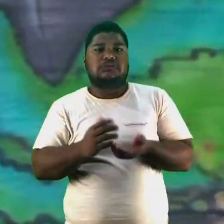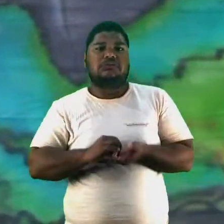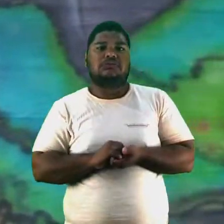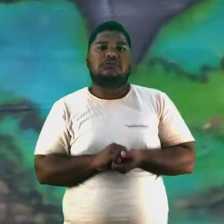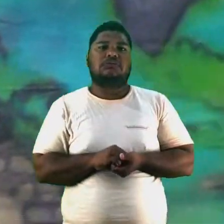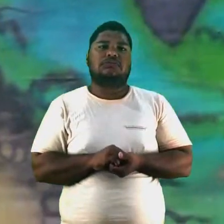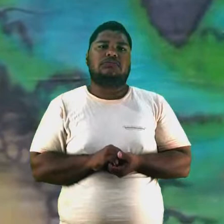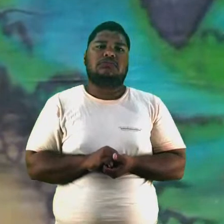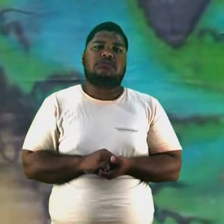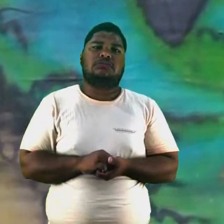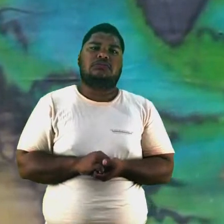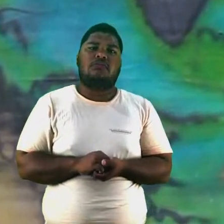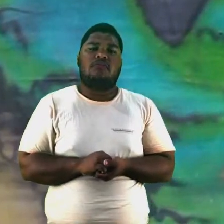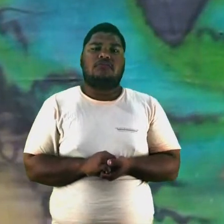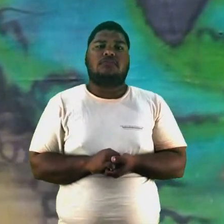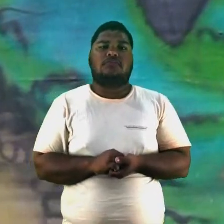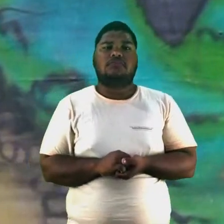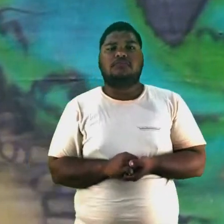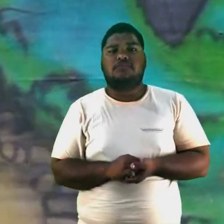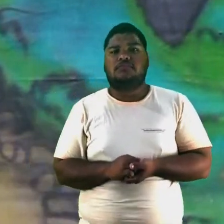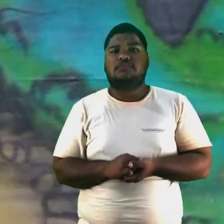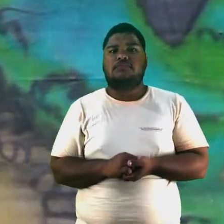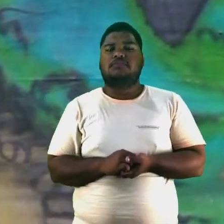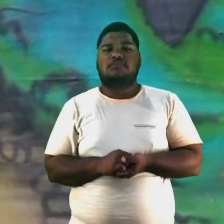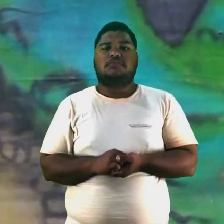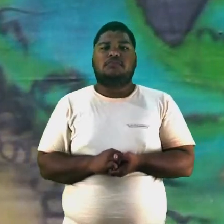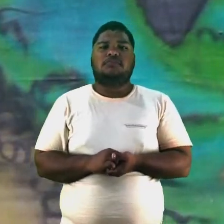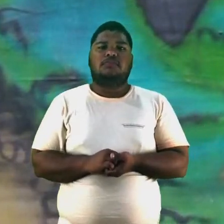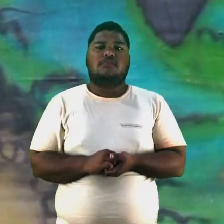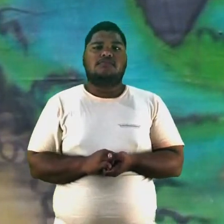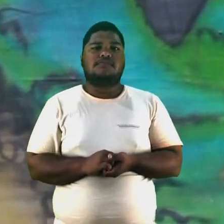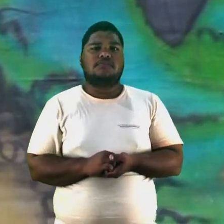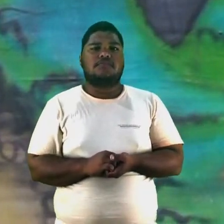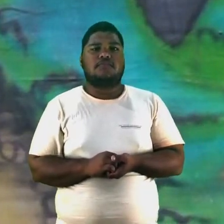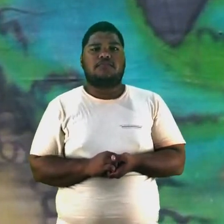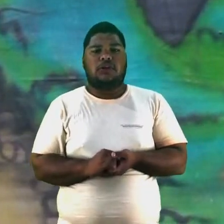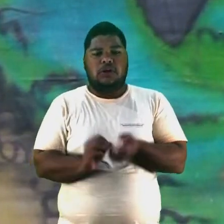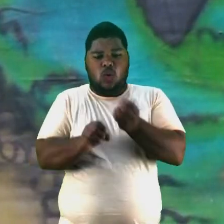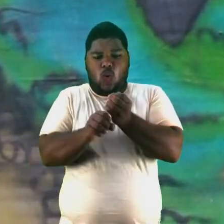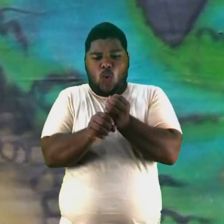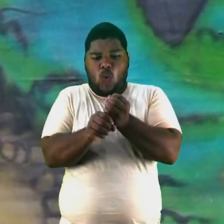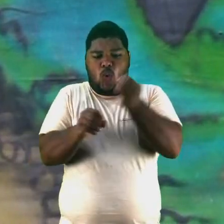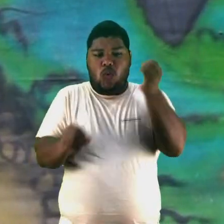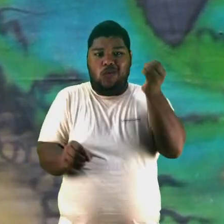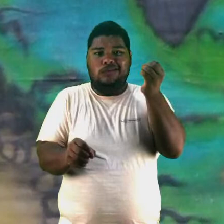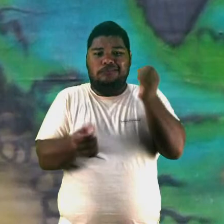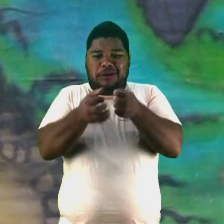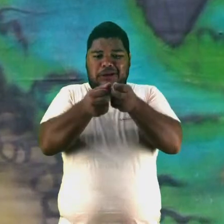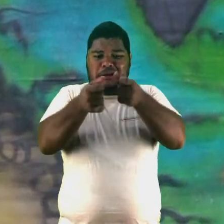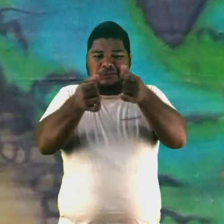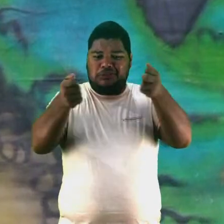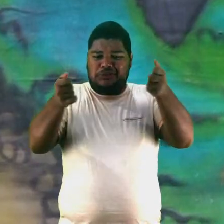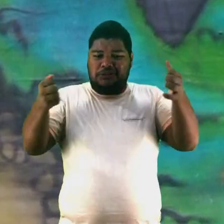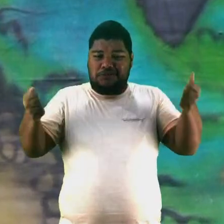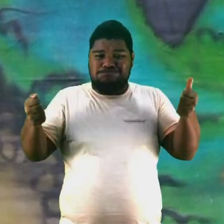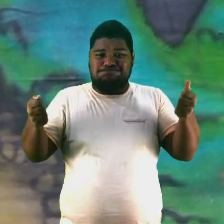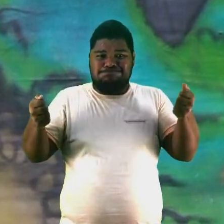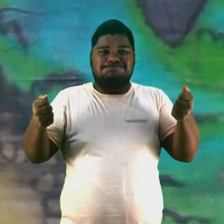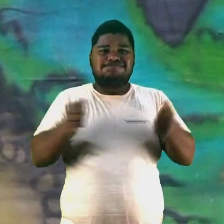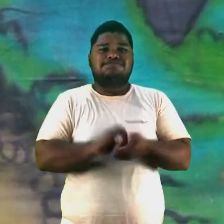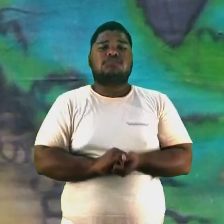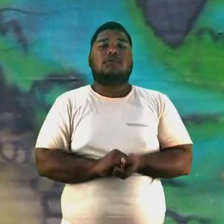para fechar esse canon, esses 27 livros que compõem o Novo Testamento.